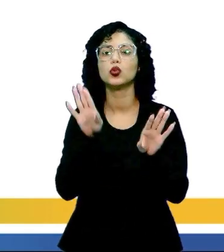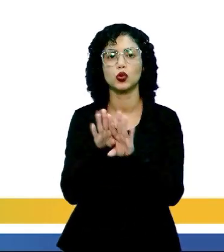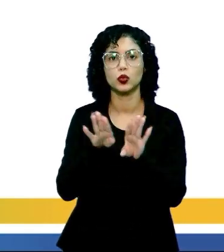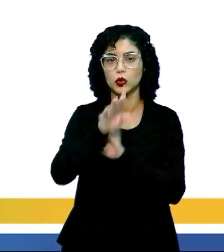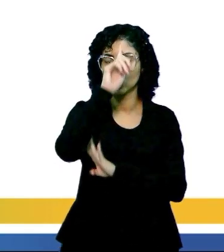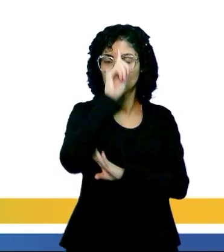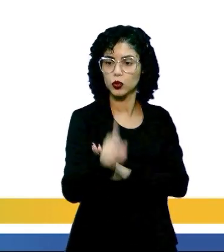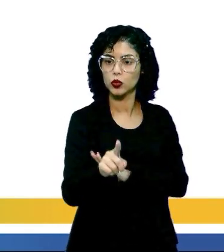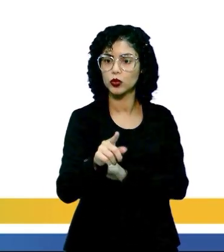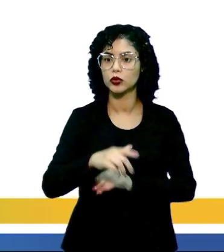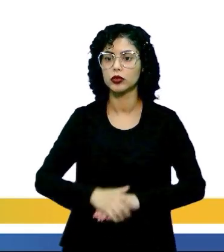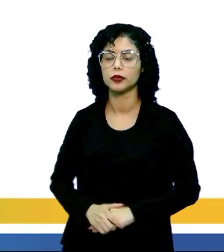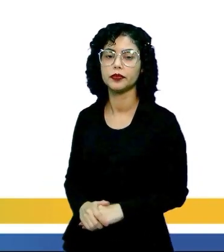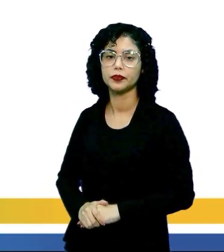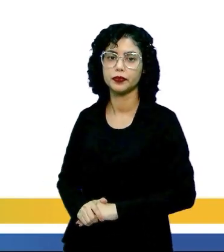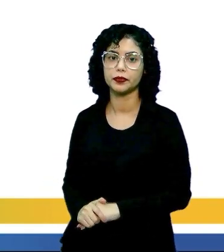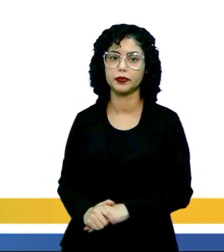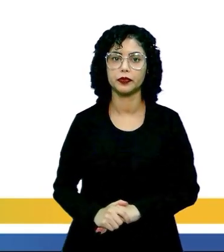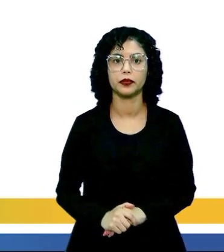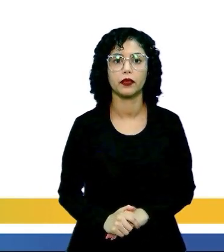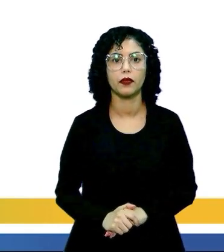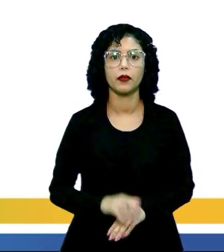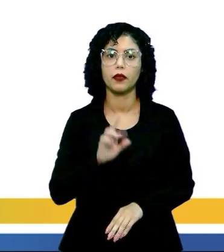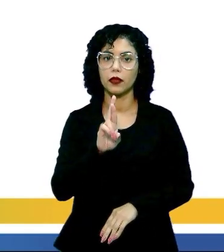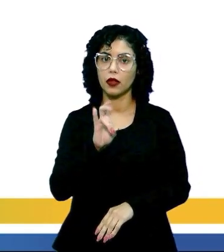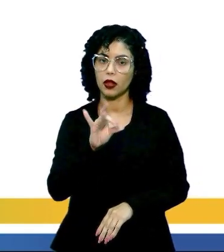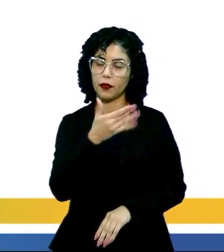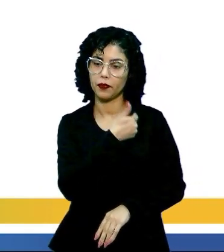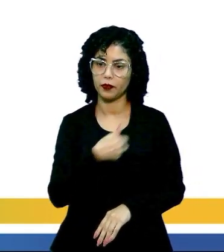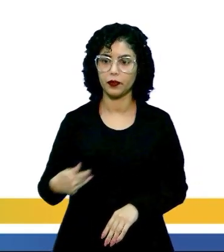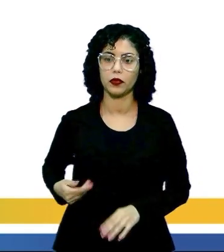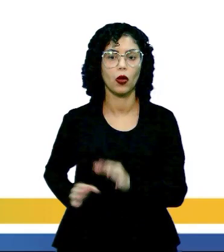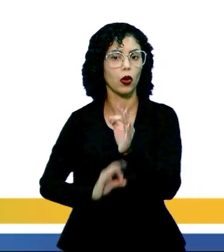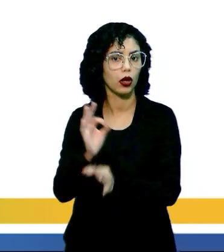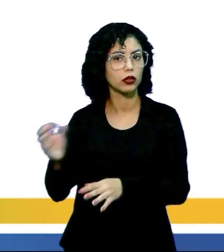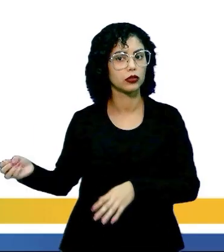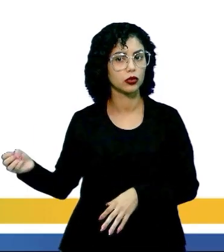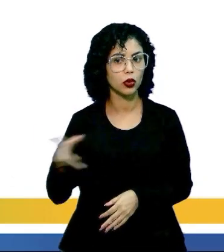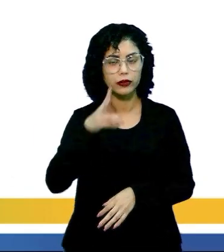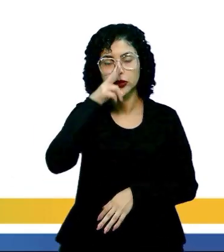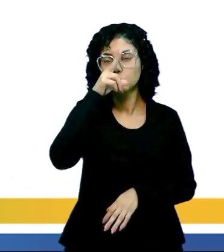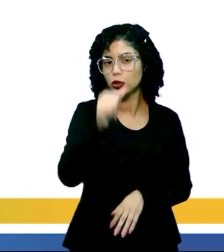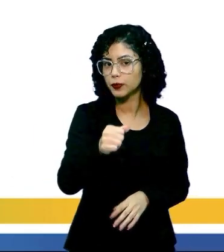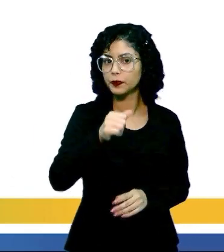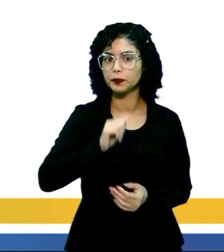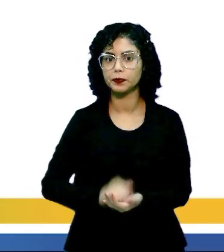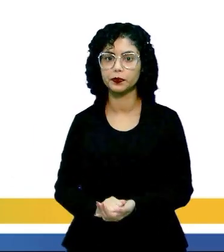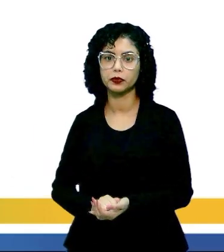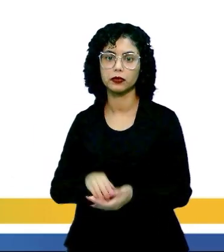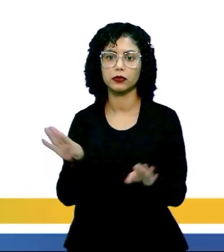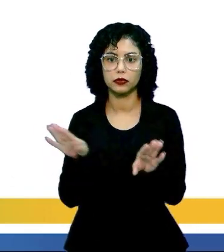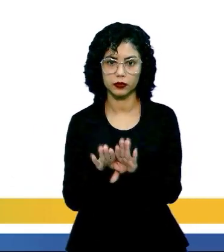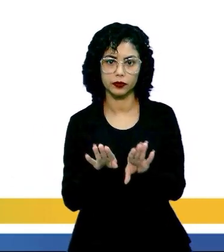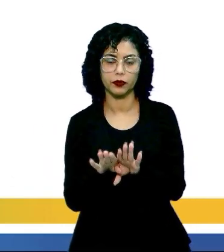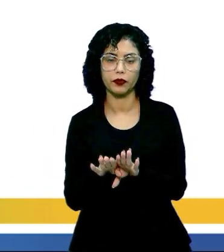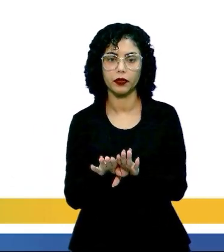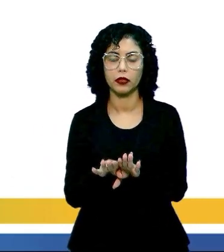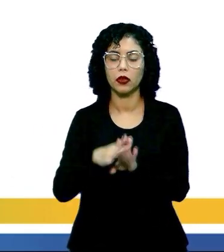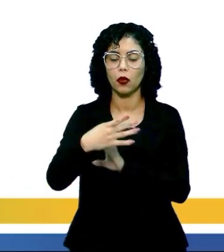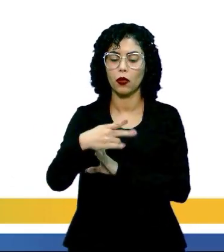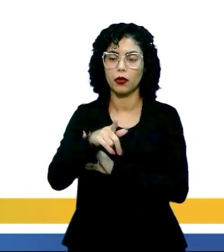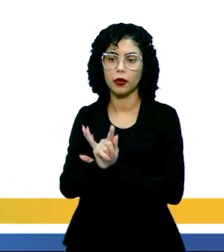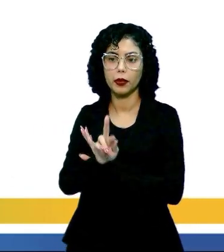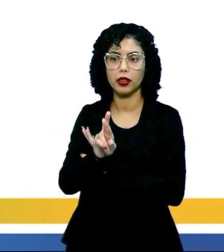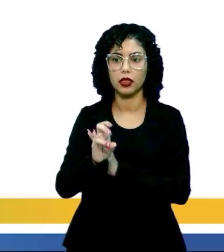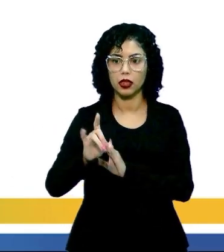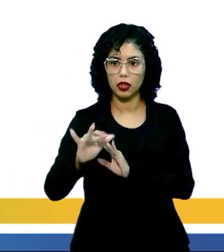plebeus. E essa república, ela traz uma nova organização de poderes, né? Os patrícios vão